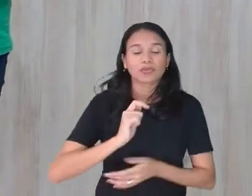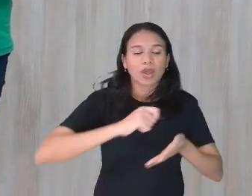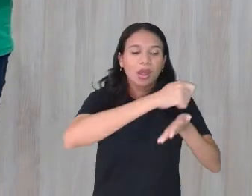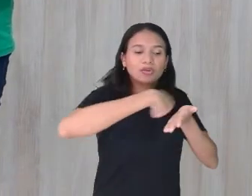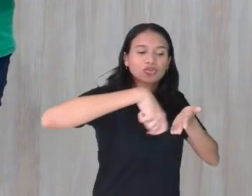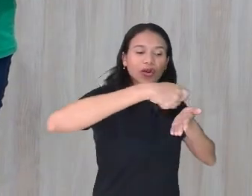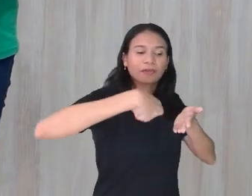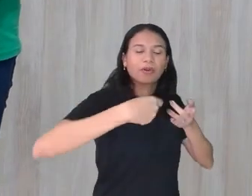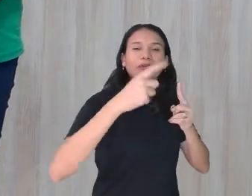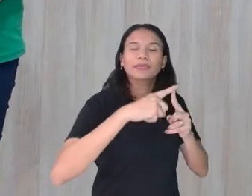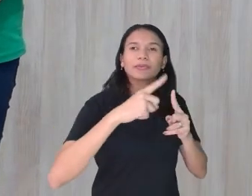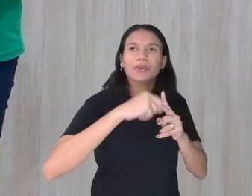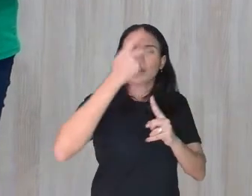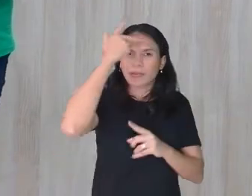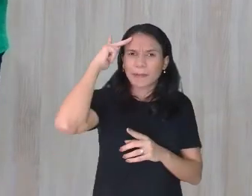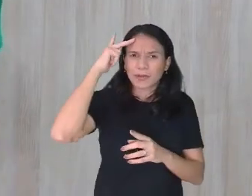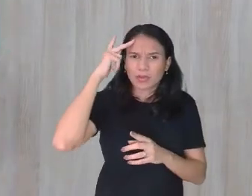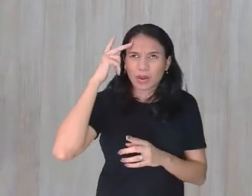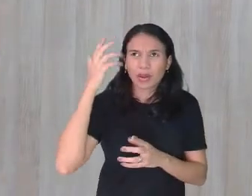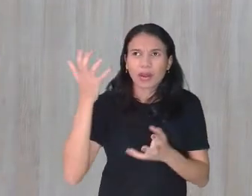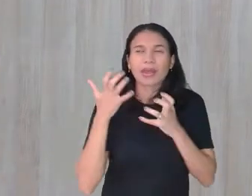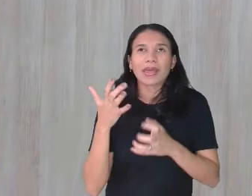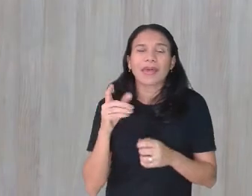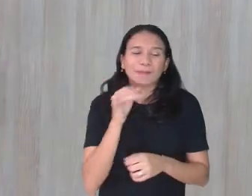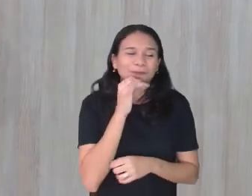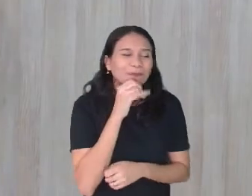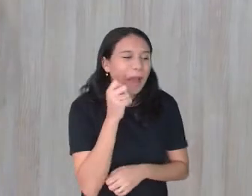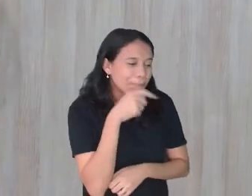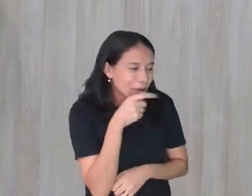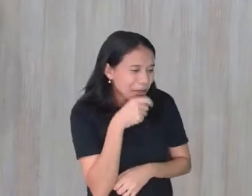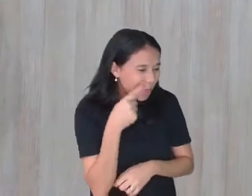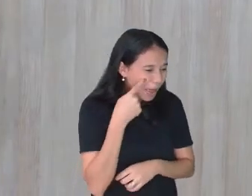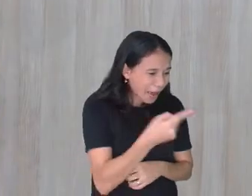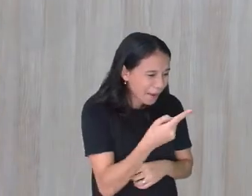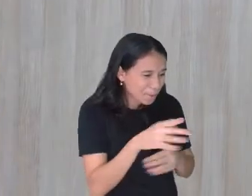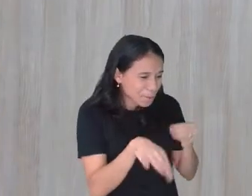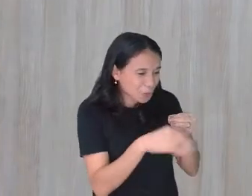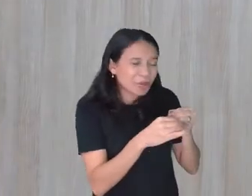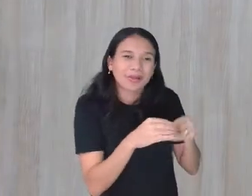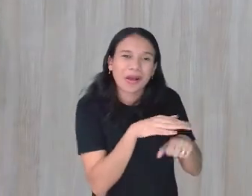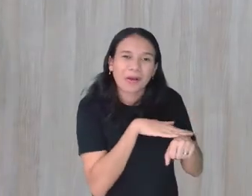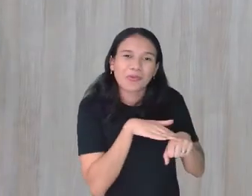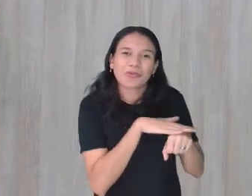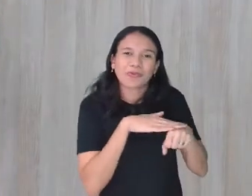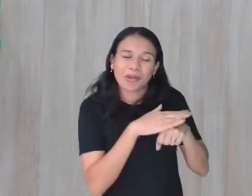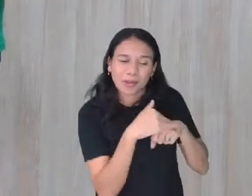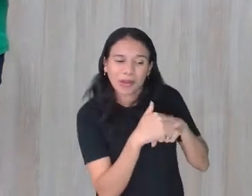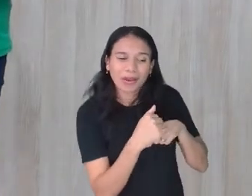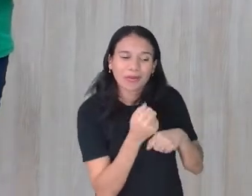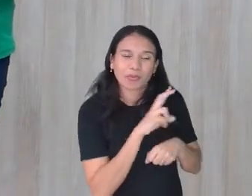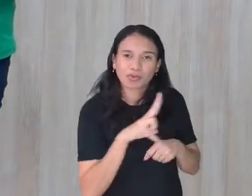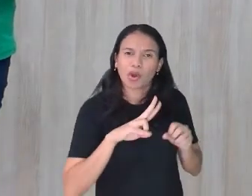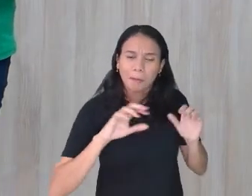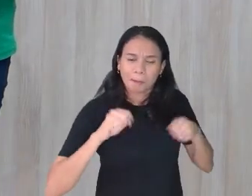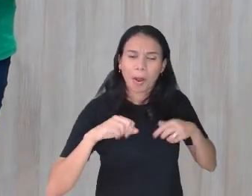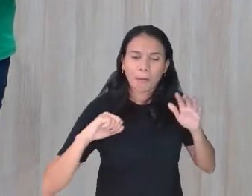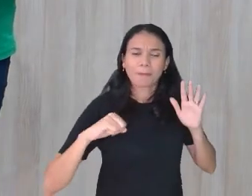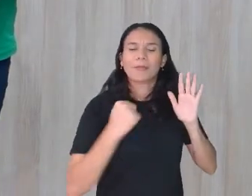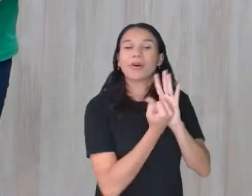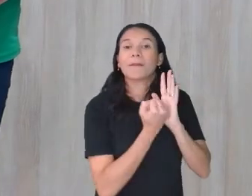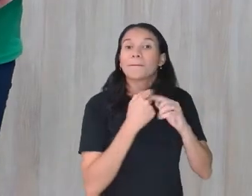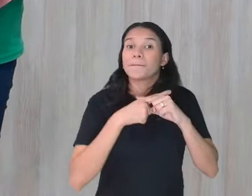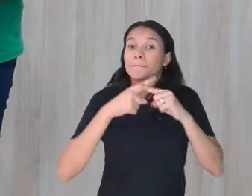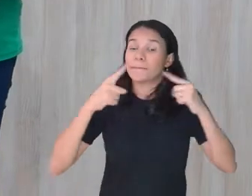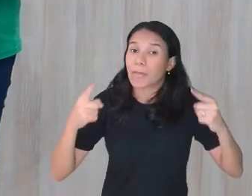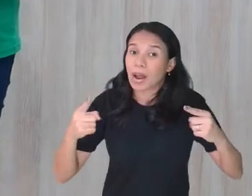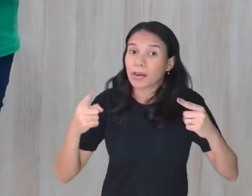espécie. Porque quem quisesse colocar apelido nos animais, nos vegetais, nas bactérias, poderia.